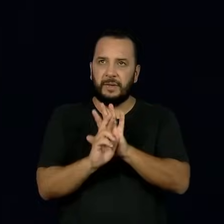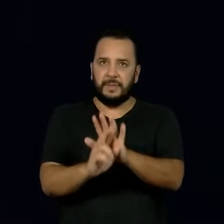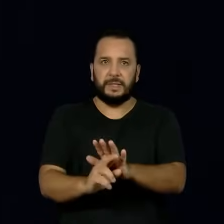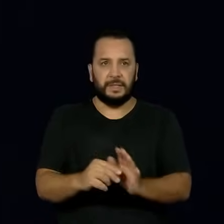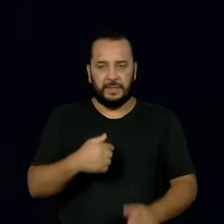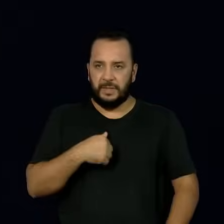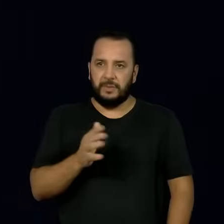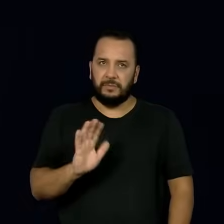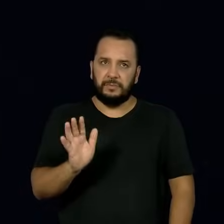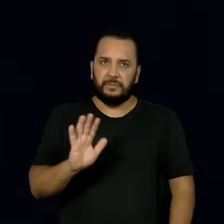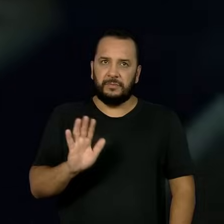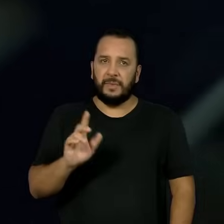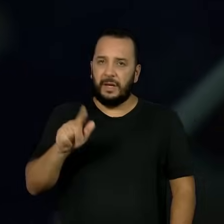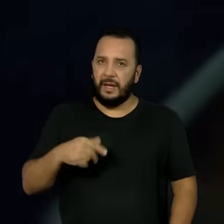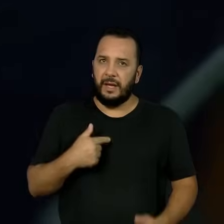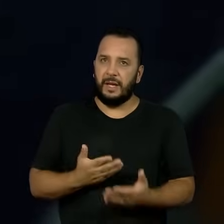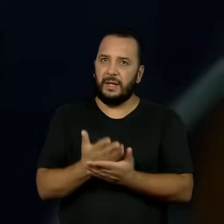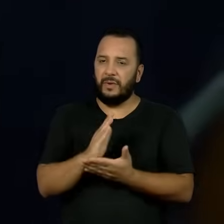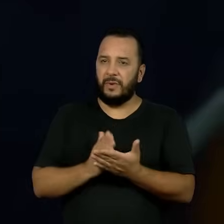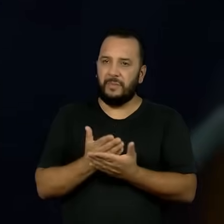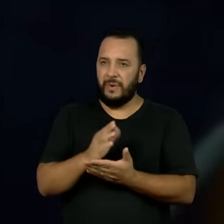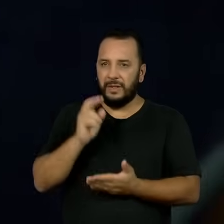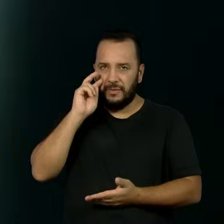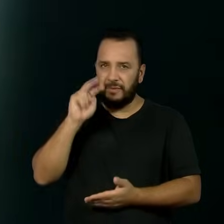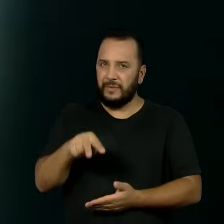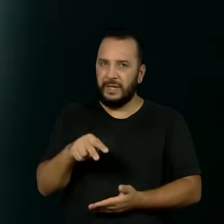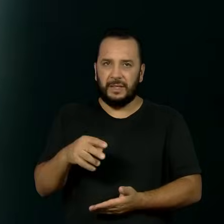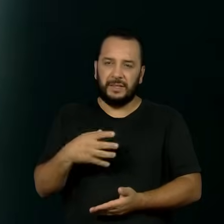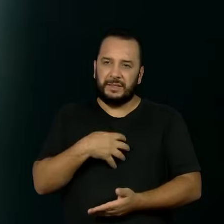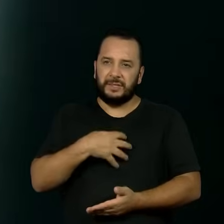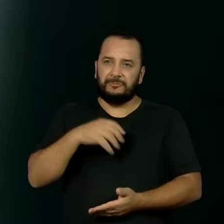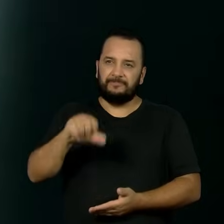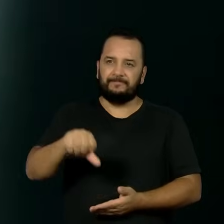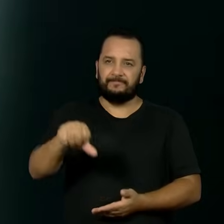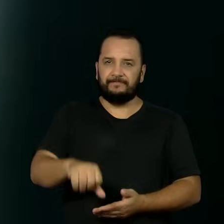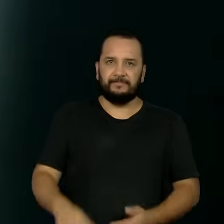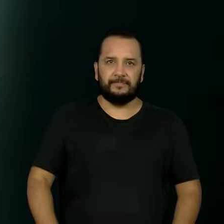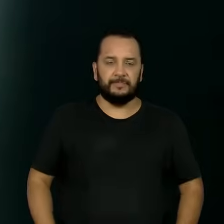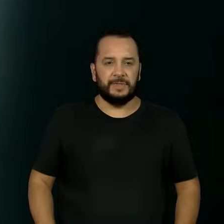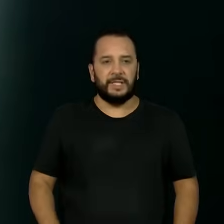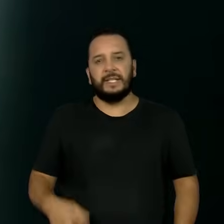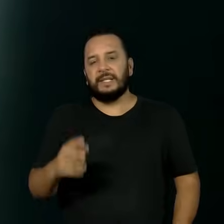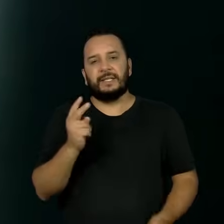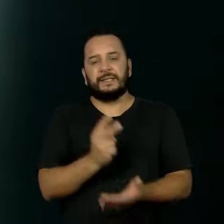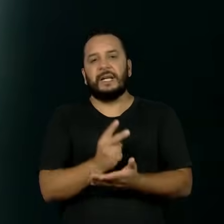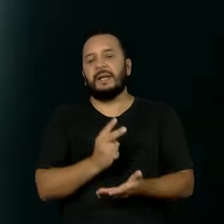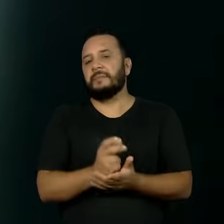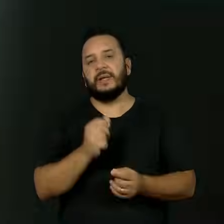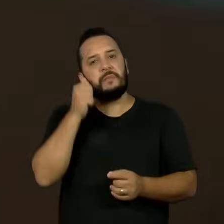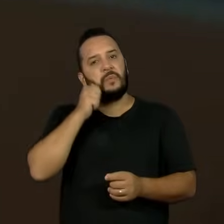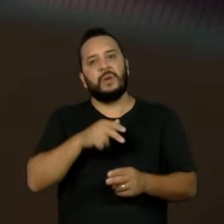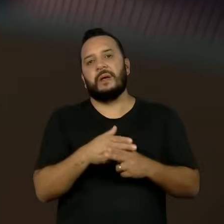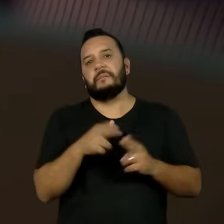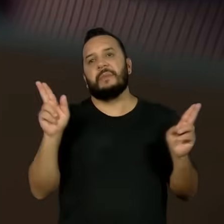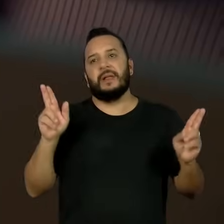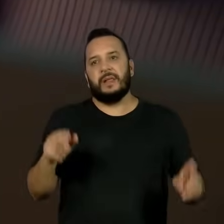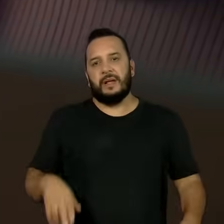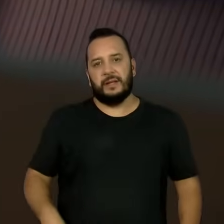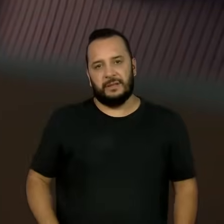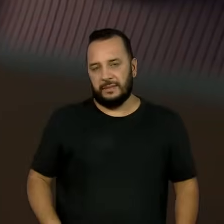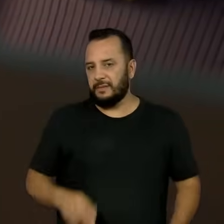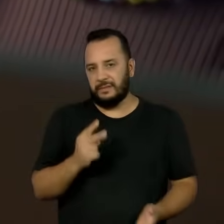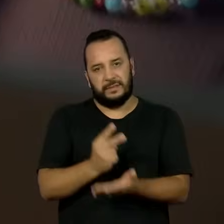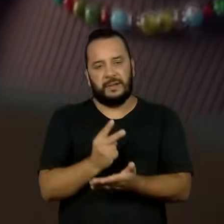representa. É até desconfortável de ficar vendo. Não me sinto muito bem, não. Esse estereótipo, né, de mulheres com pouca